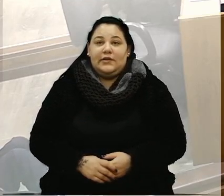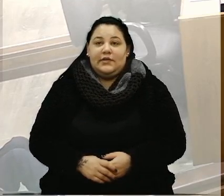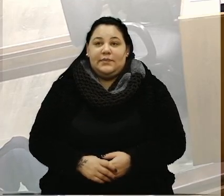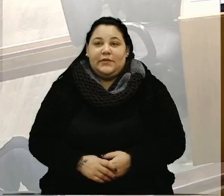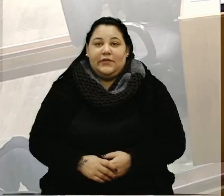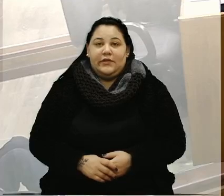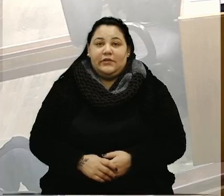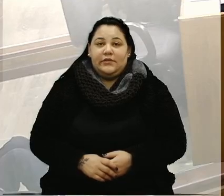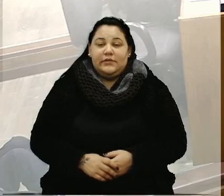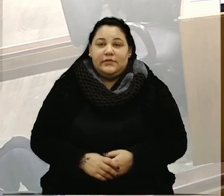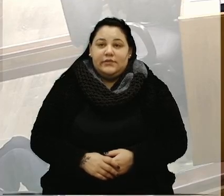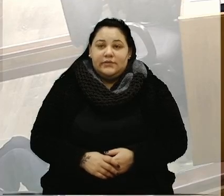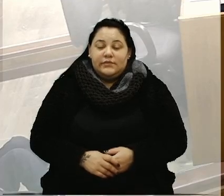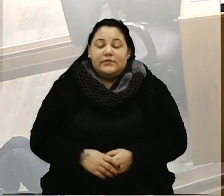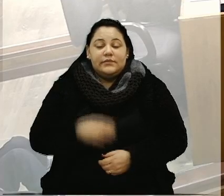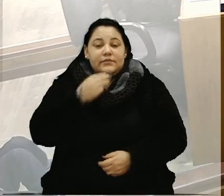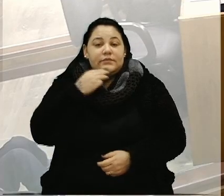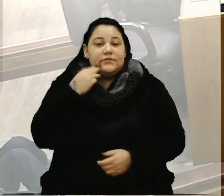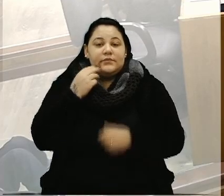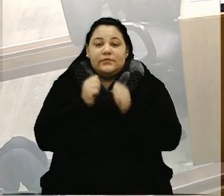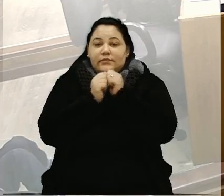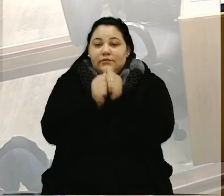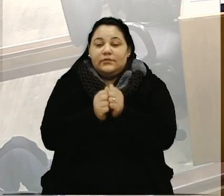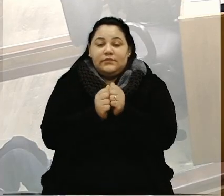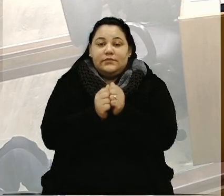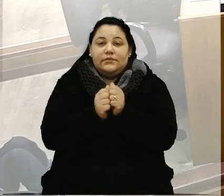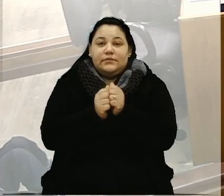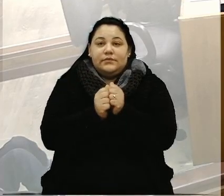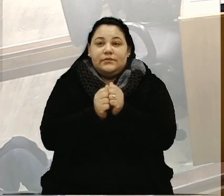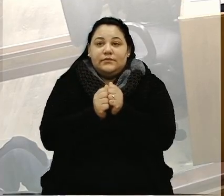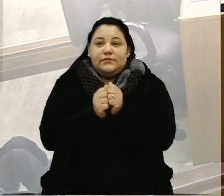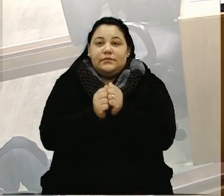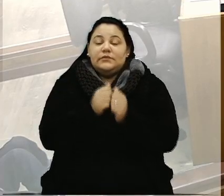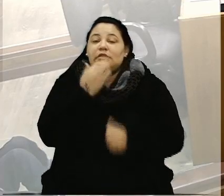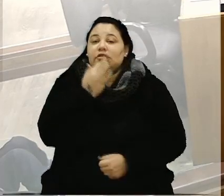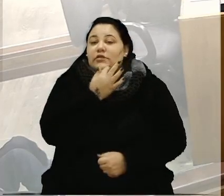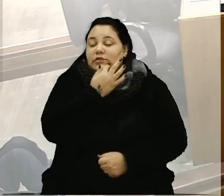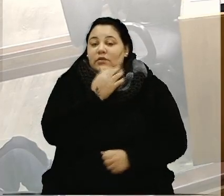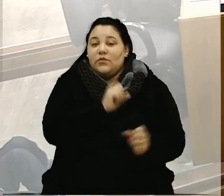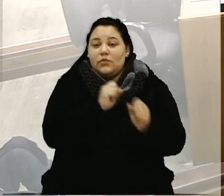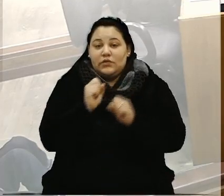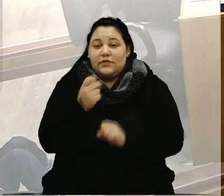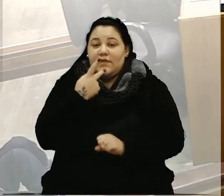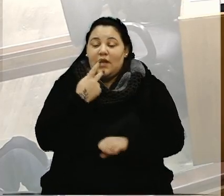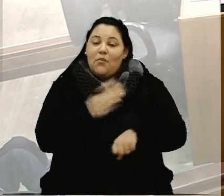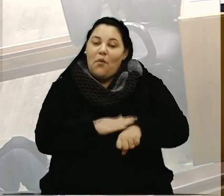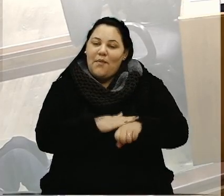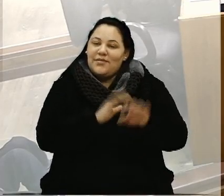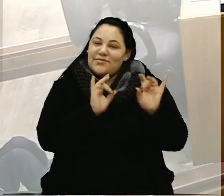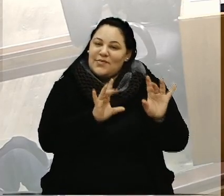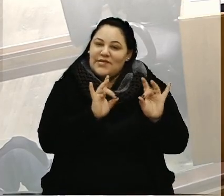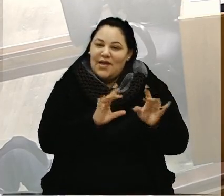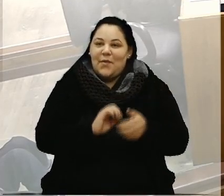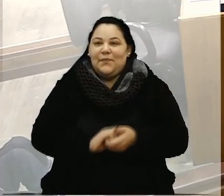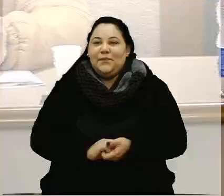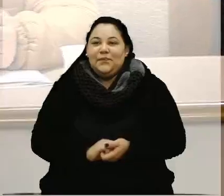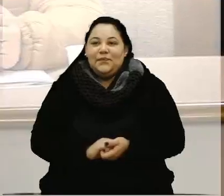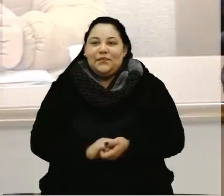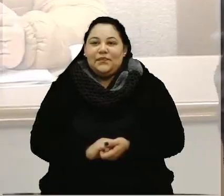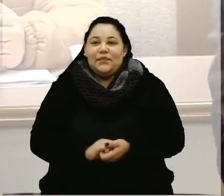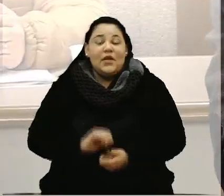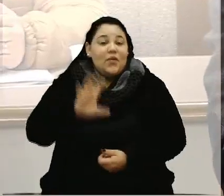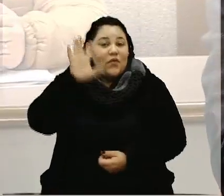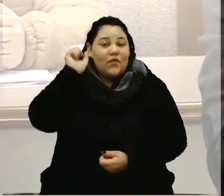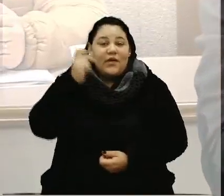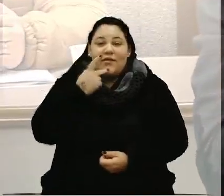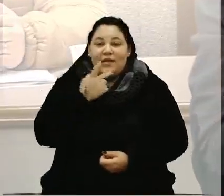representando as colegas Marisol Santos e Tatiane Frisso, eu posso dizer que o momento é muito especial. Eu ouvi a fala